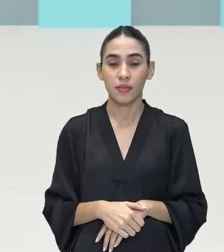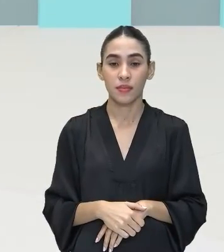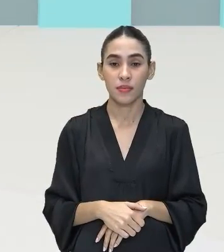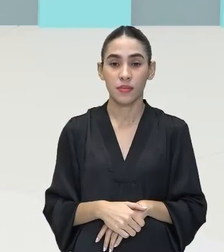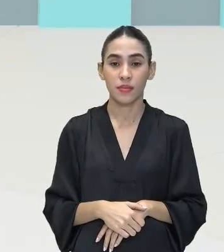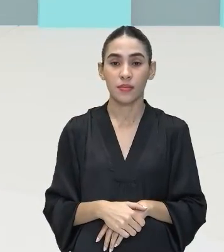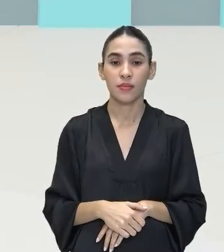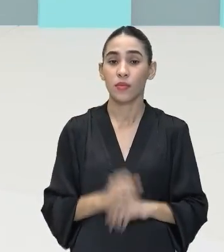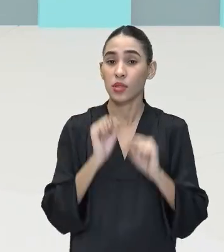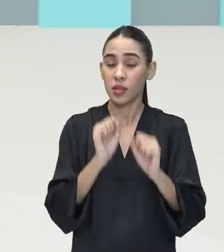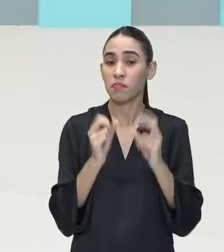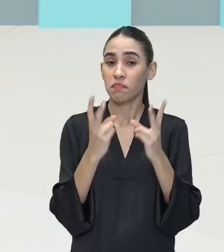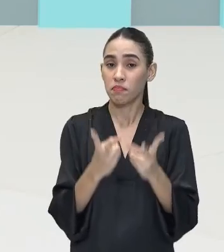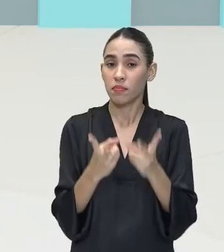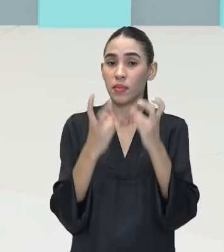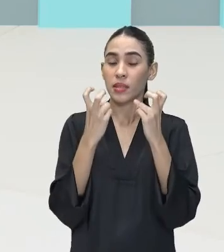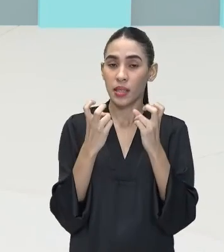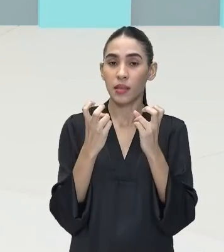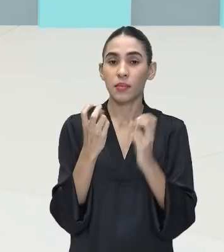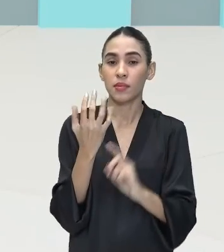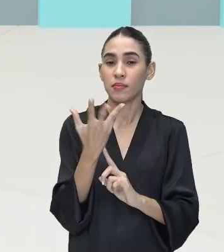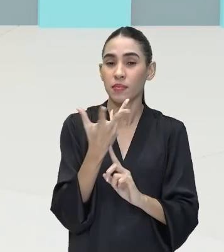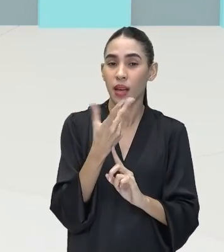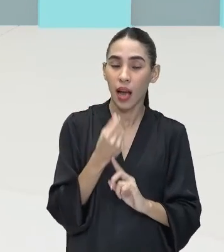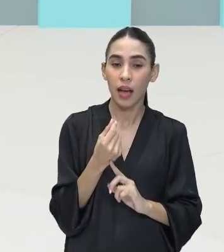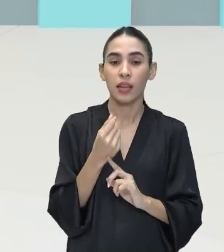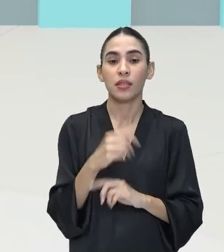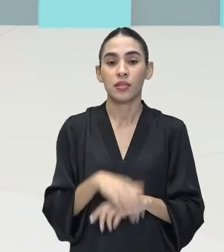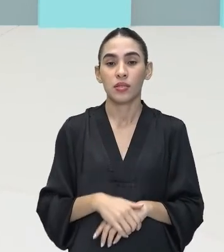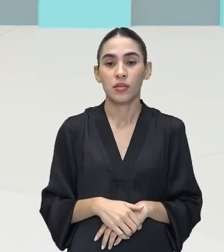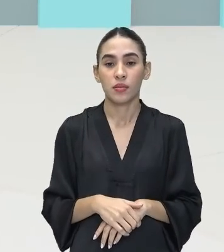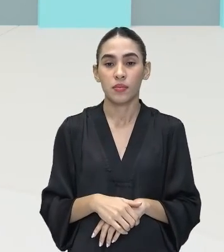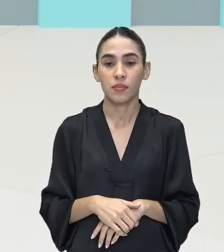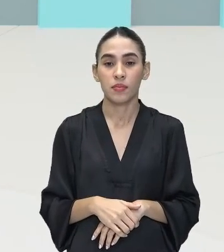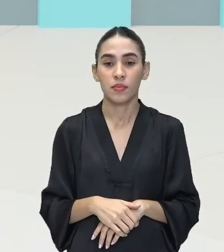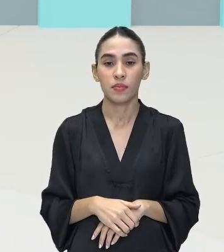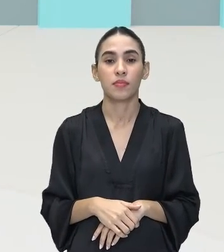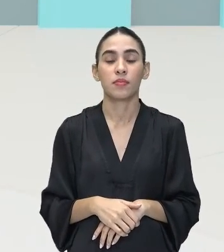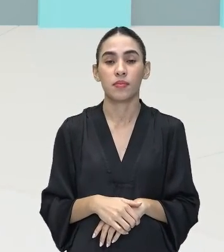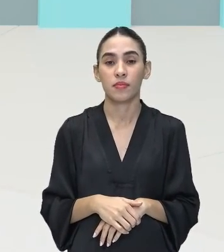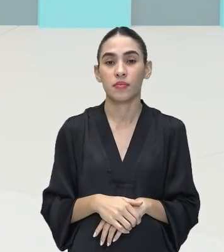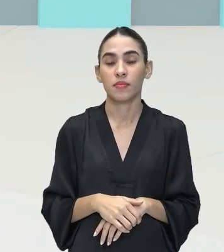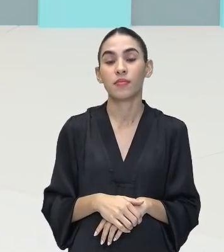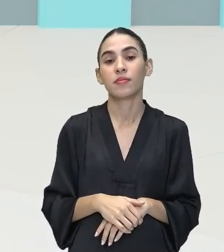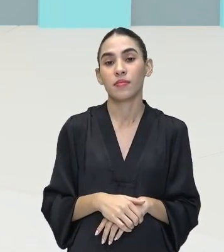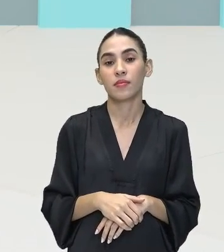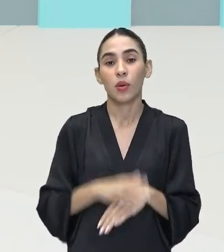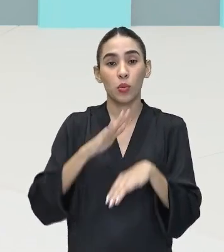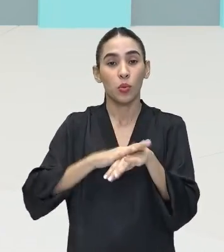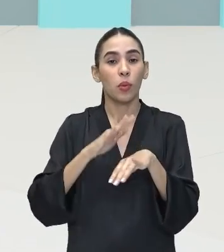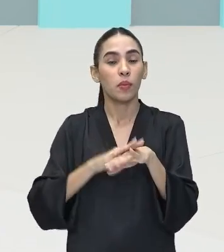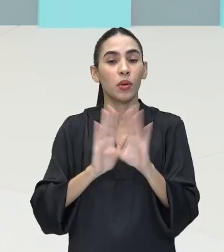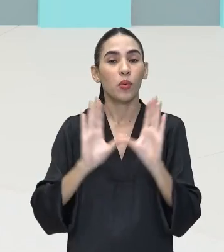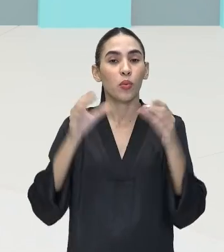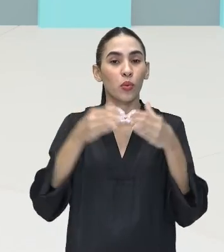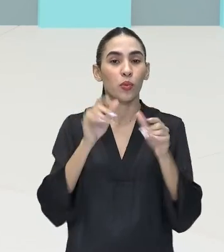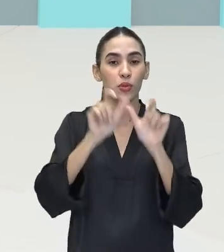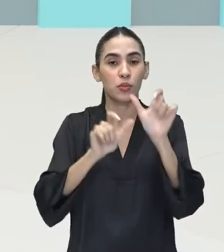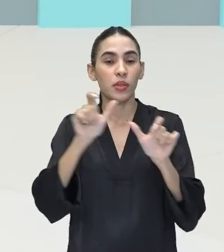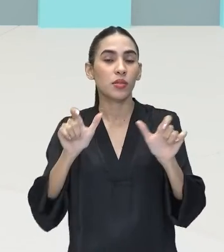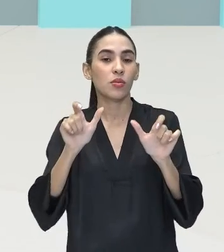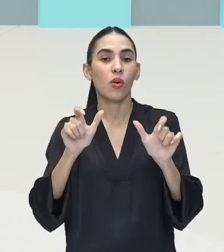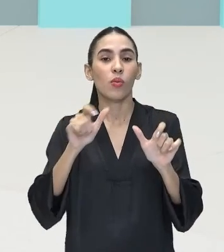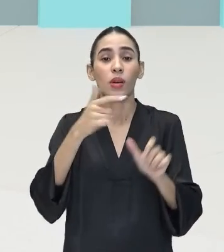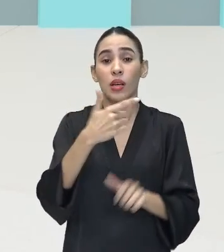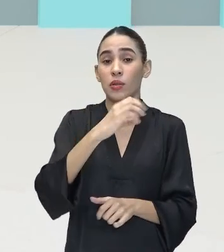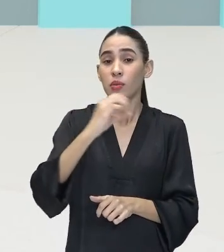podemos contemplar essa obra aqui que foi feita por uma comunidade, ou seja,